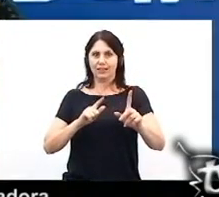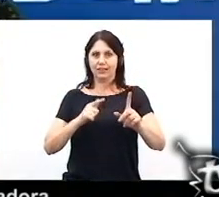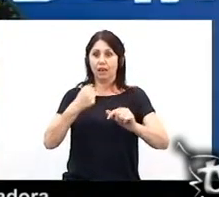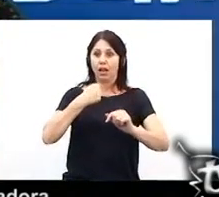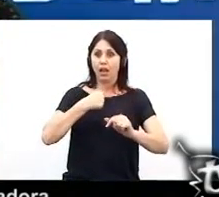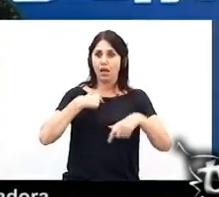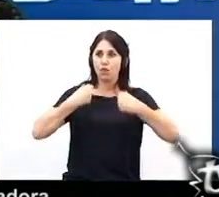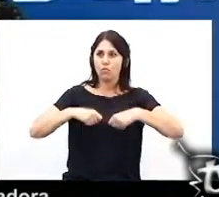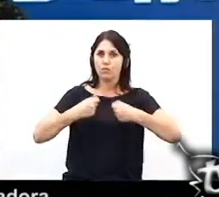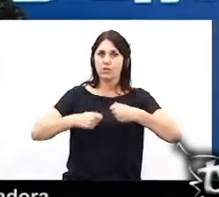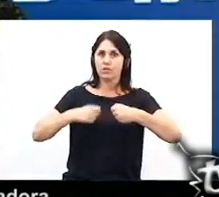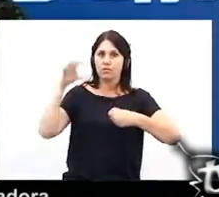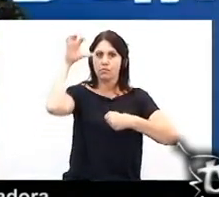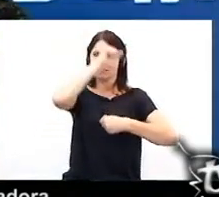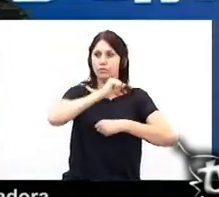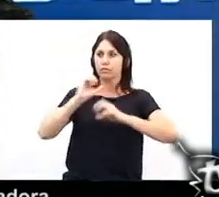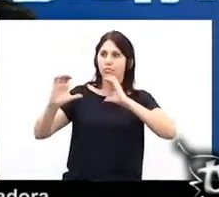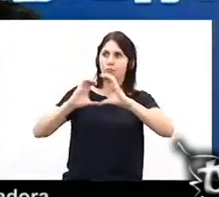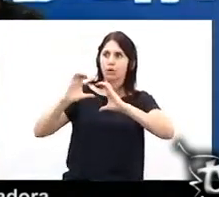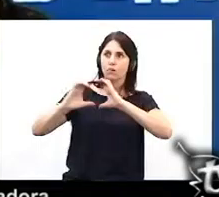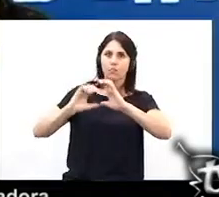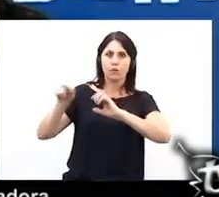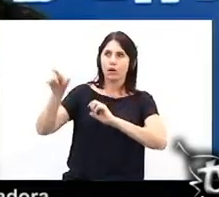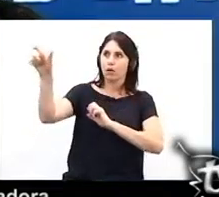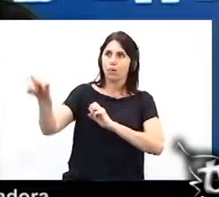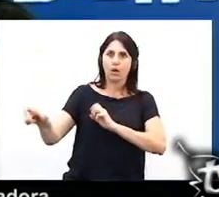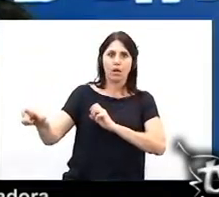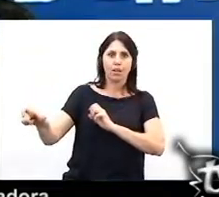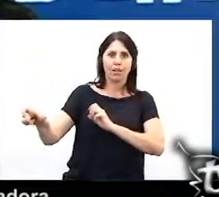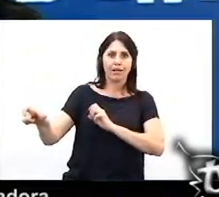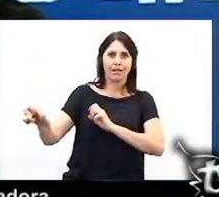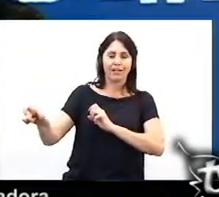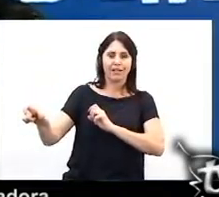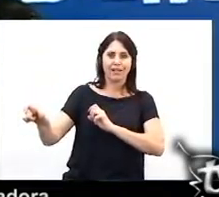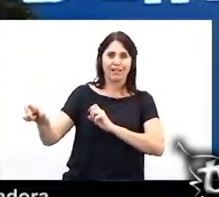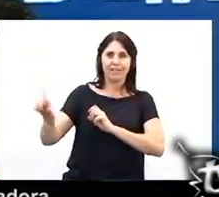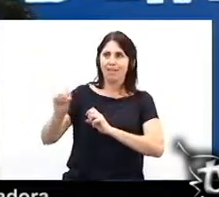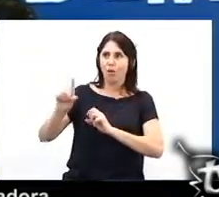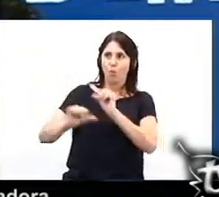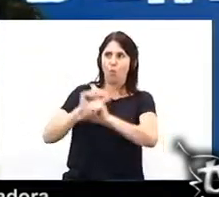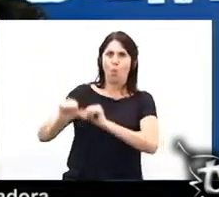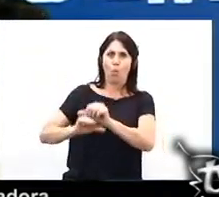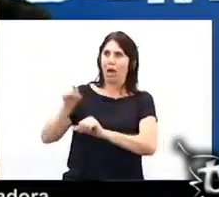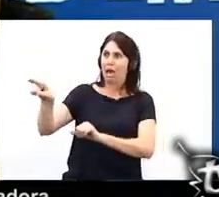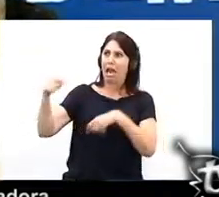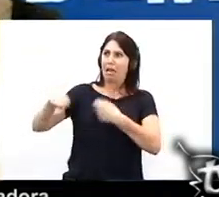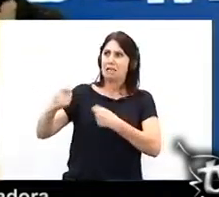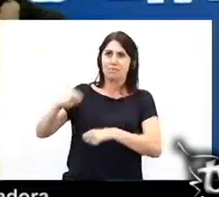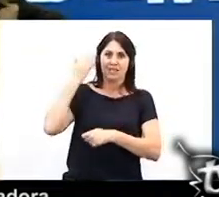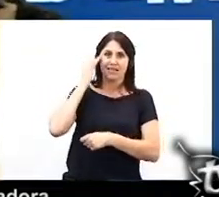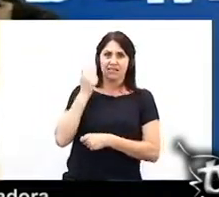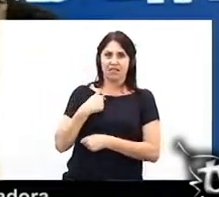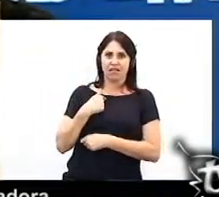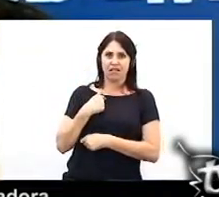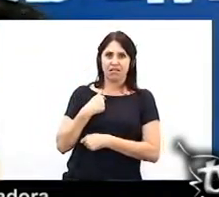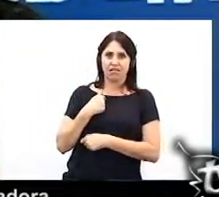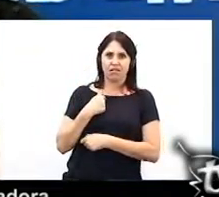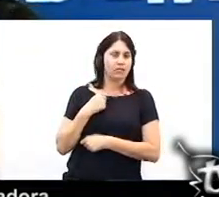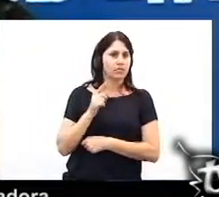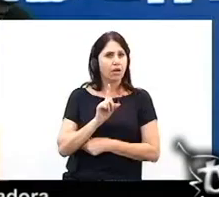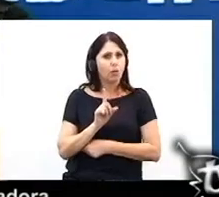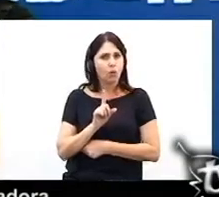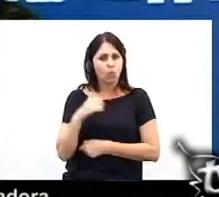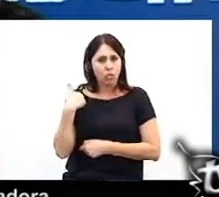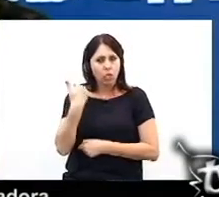que perpassa a nossa vida. Não tem como ficar distante. E aí a gente vai por um viés diferente até então, não é,